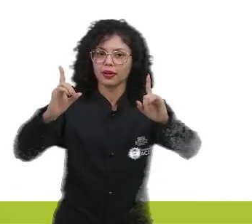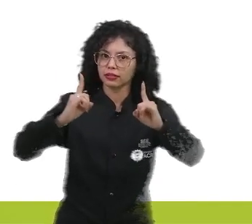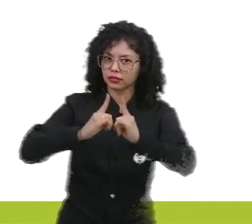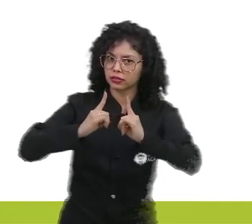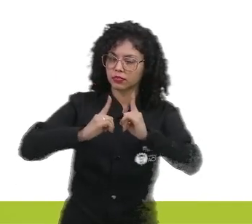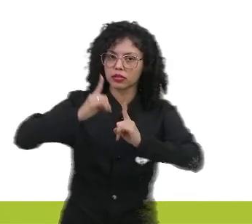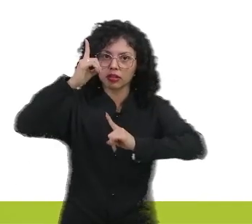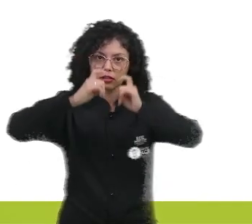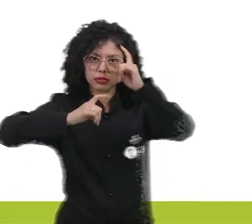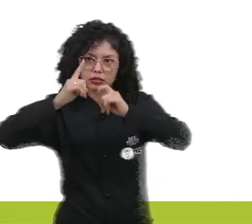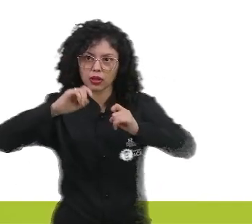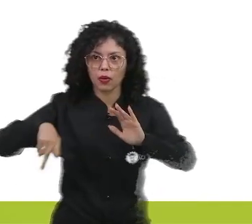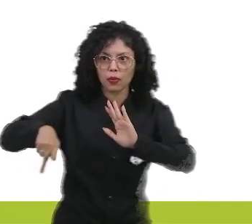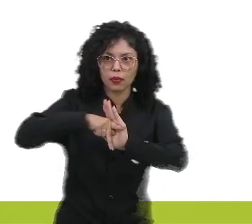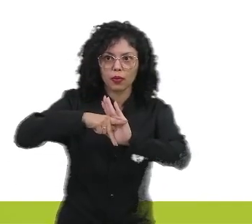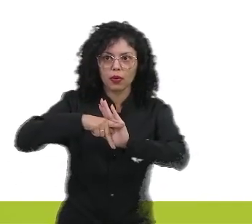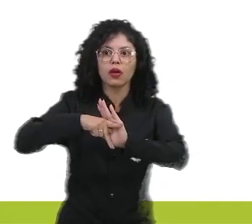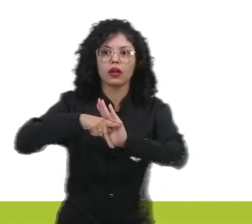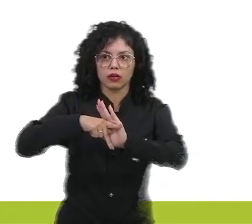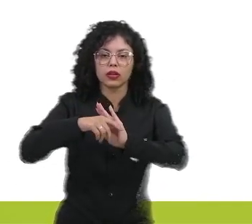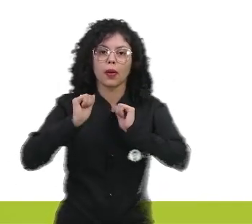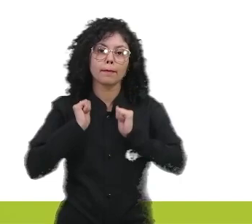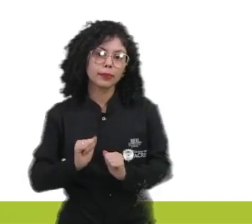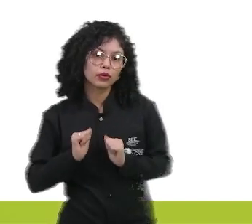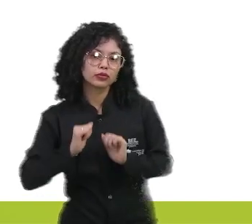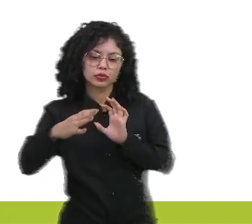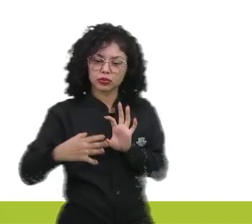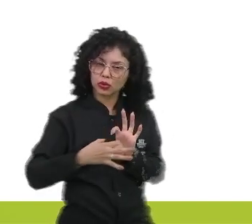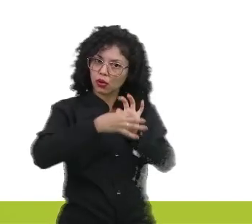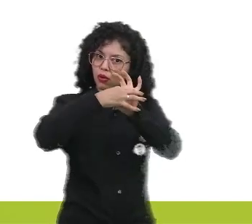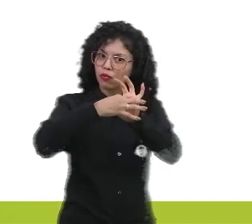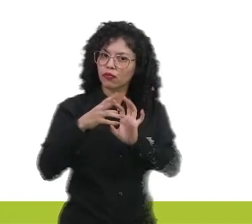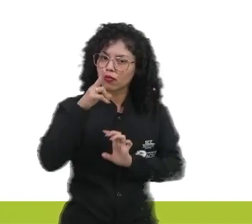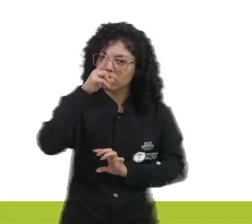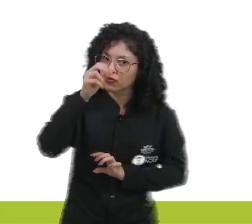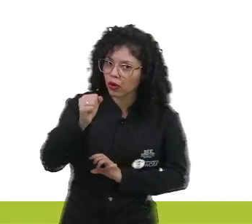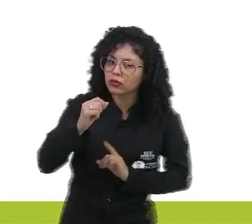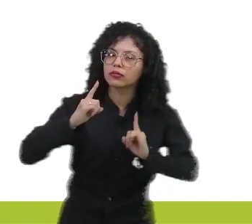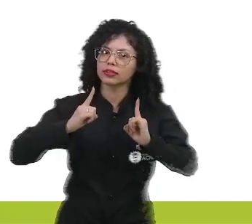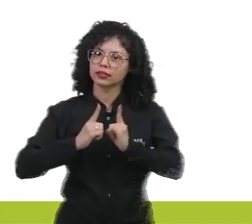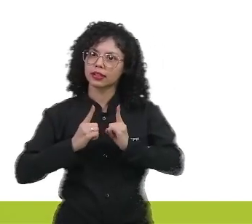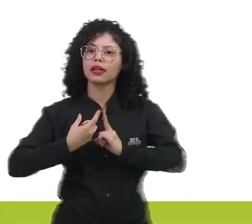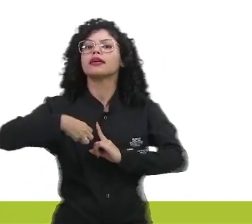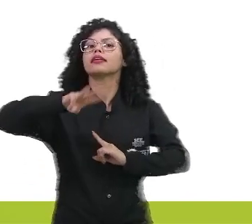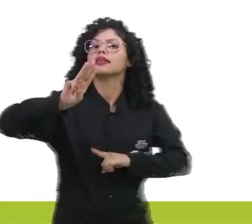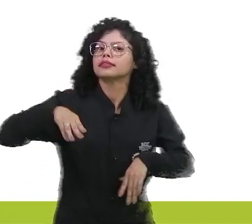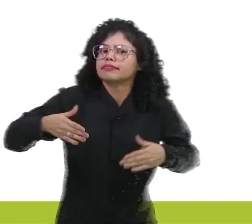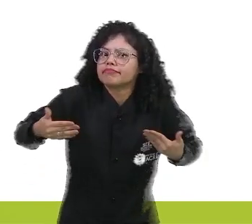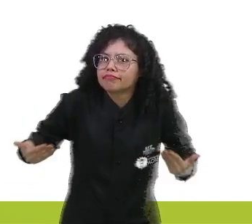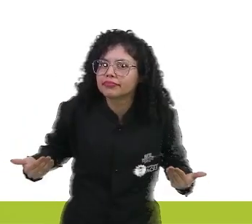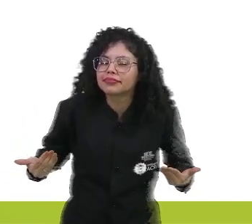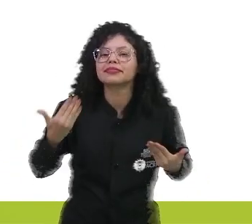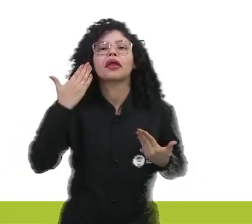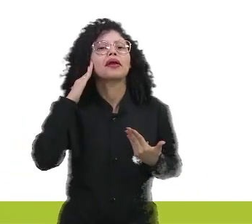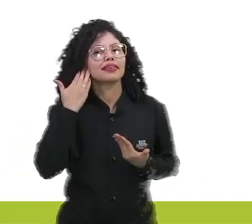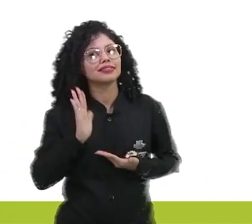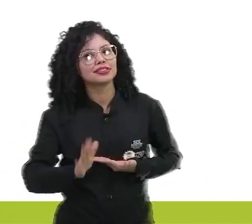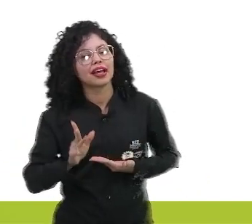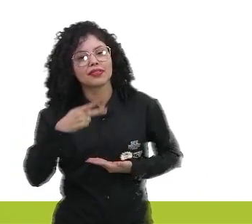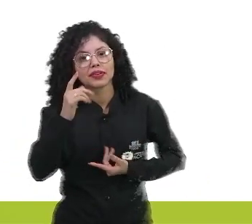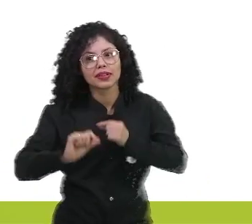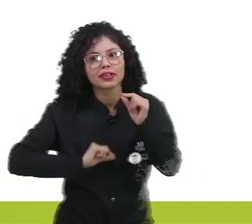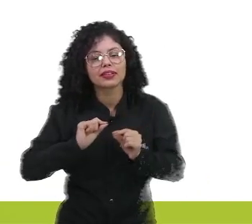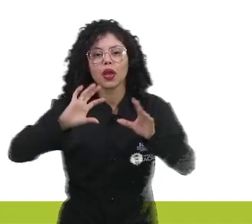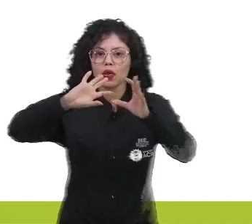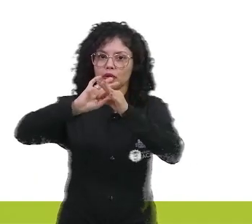que é uma expressão efetiva pode criar laços mais fortes com os clientes. Quem são esses clientes? A gente já entendeu que a gente está falando